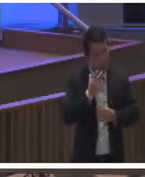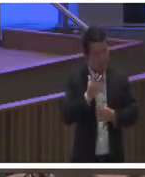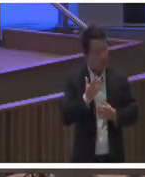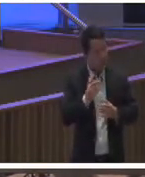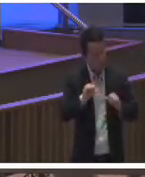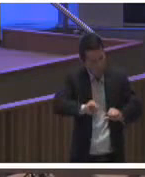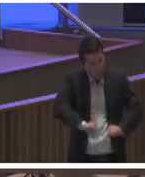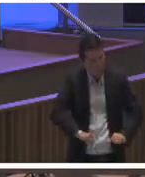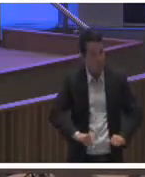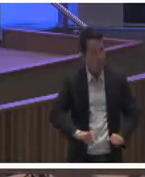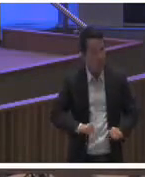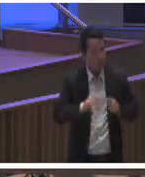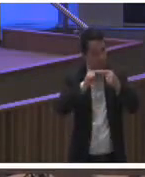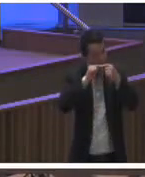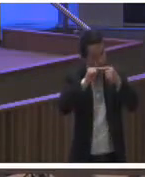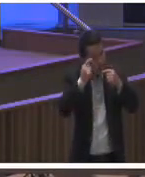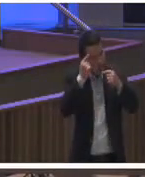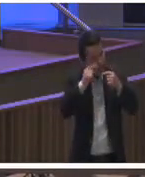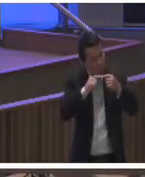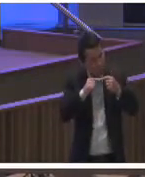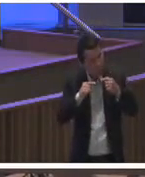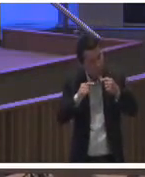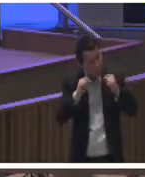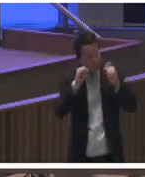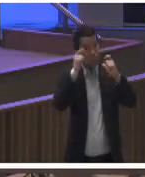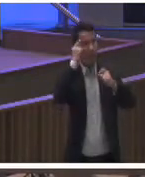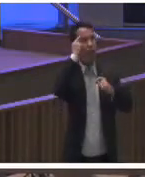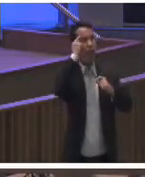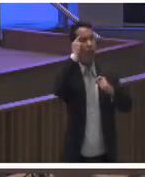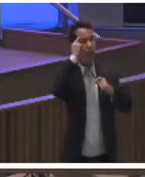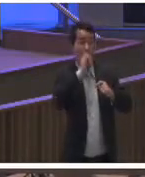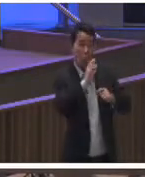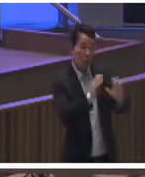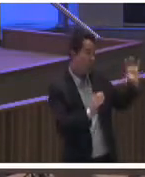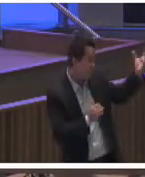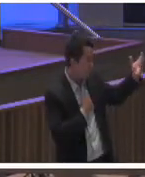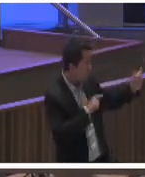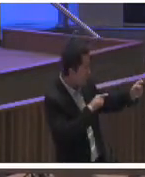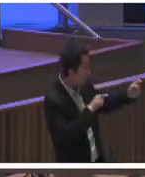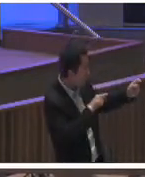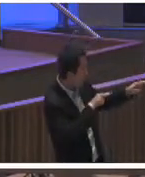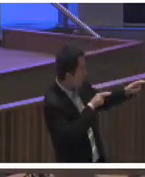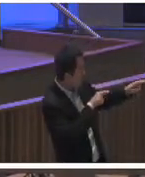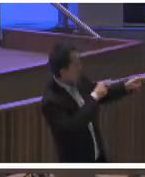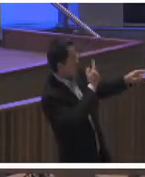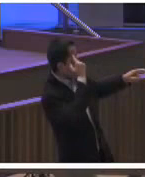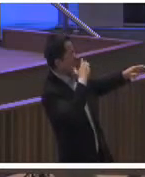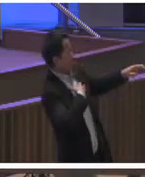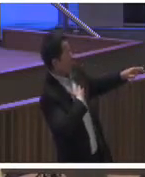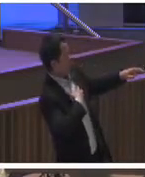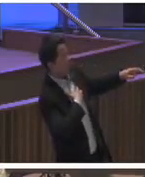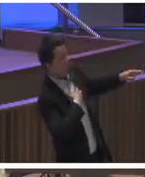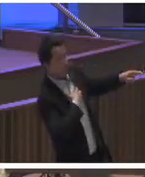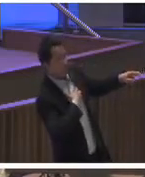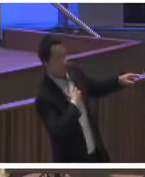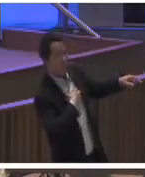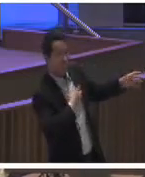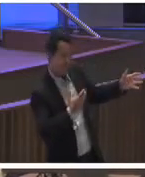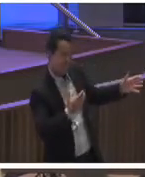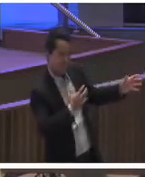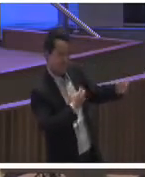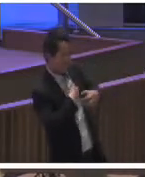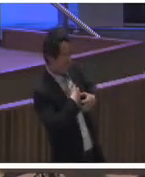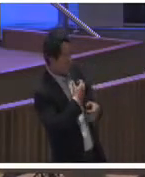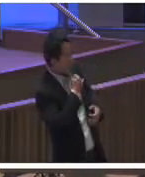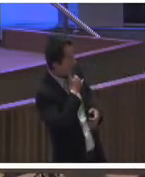Esses pensamentos automáticos, muitas vezes, são esse tipo de pensamento que o Espírito Santo tem que levar